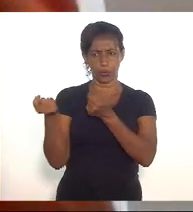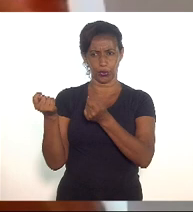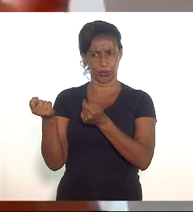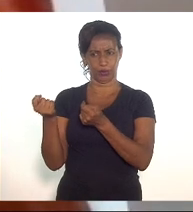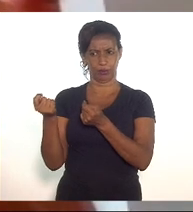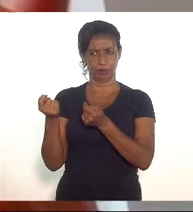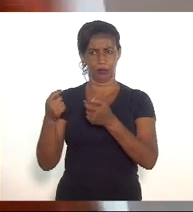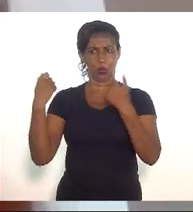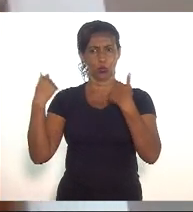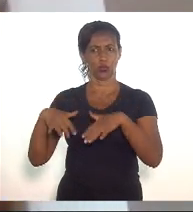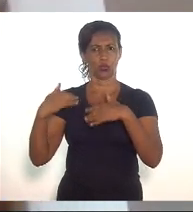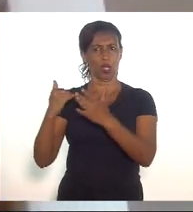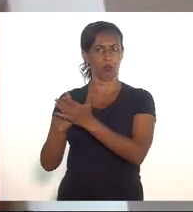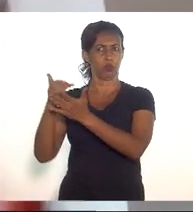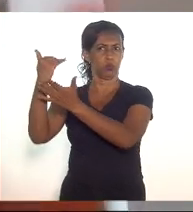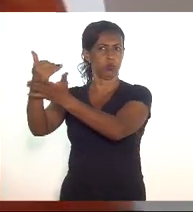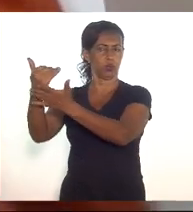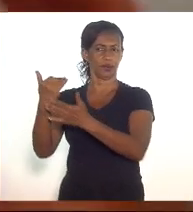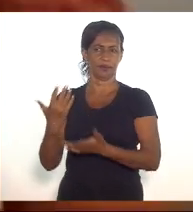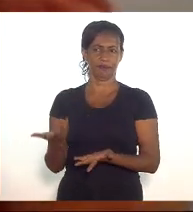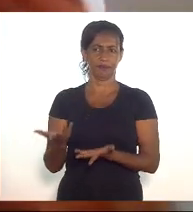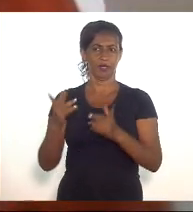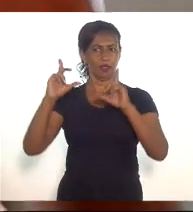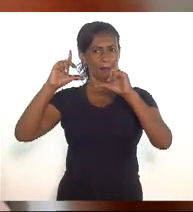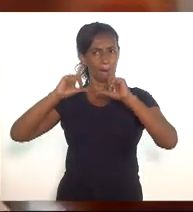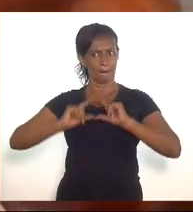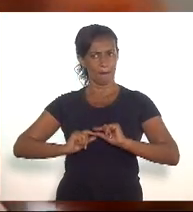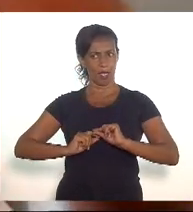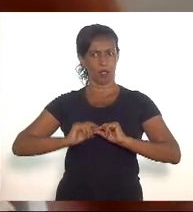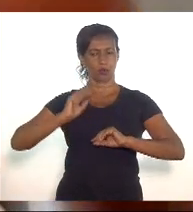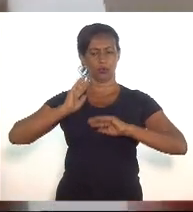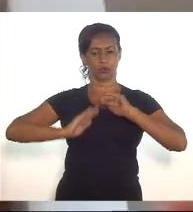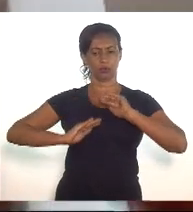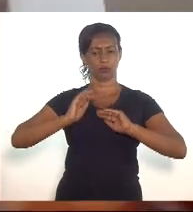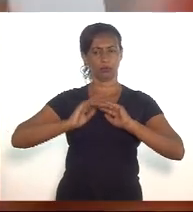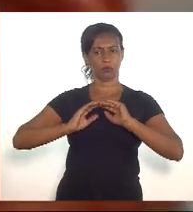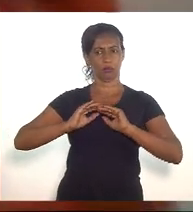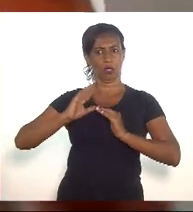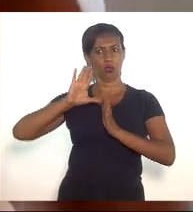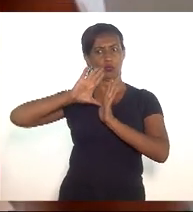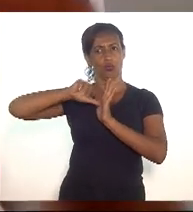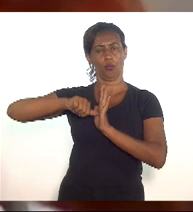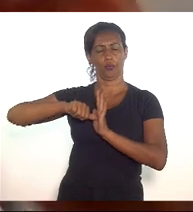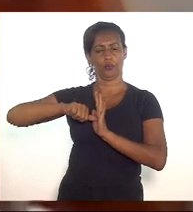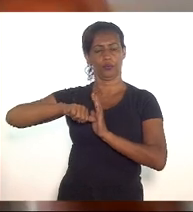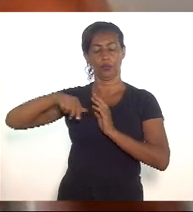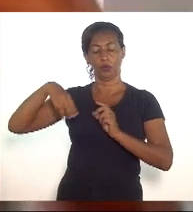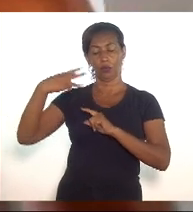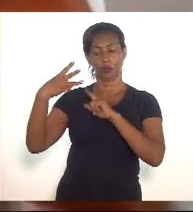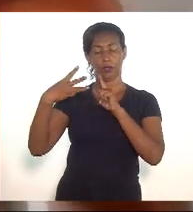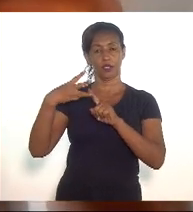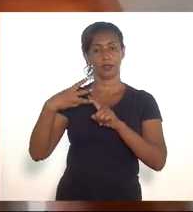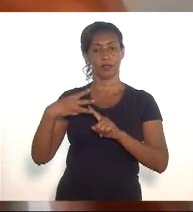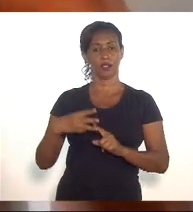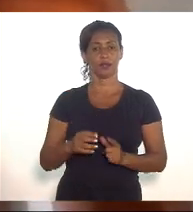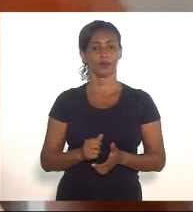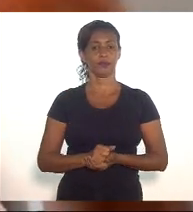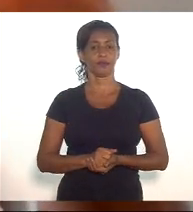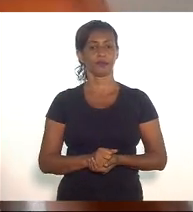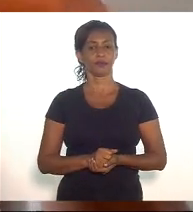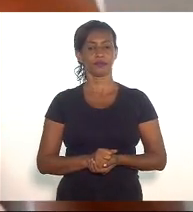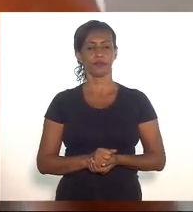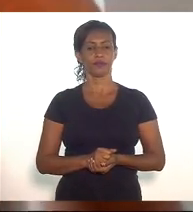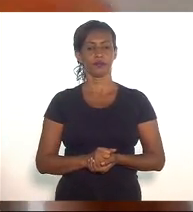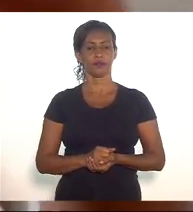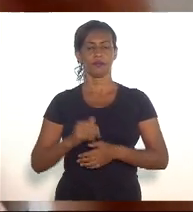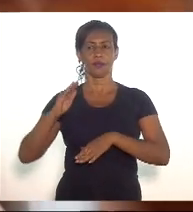exacerbados, o que trará menos capacidade de corrupção. O terceiro é